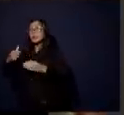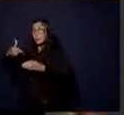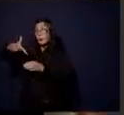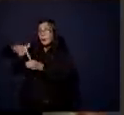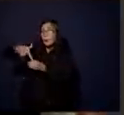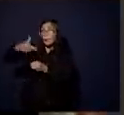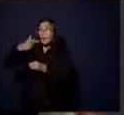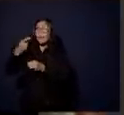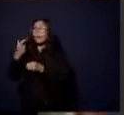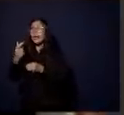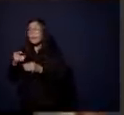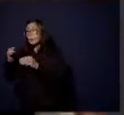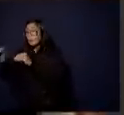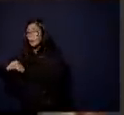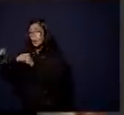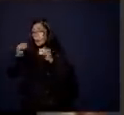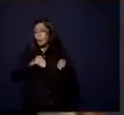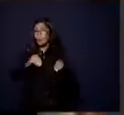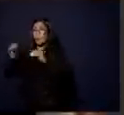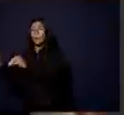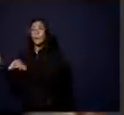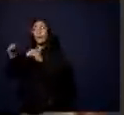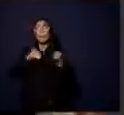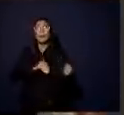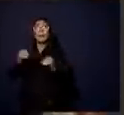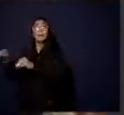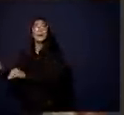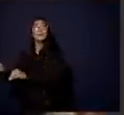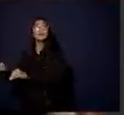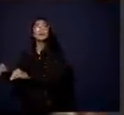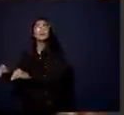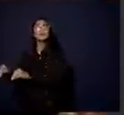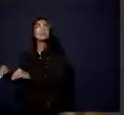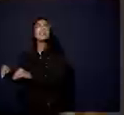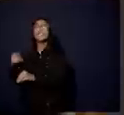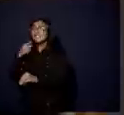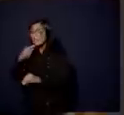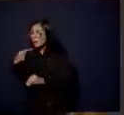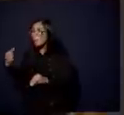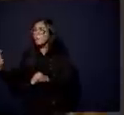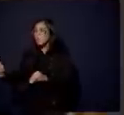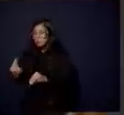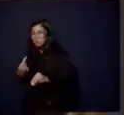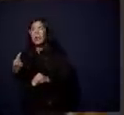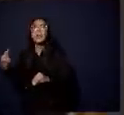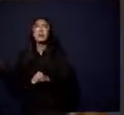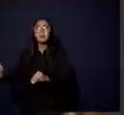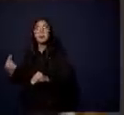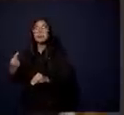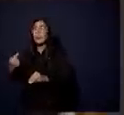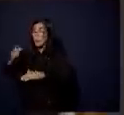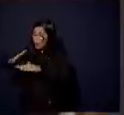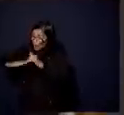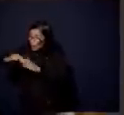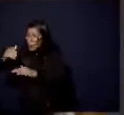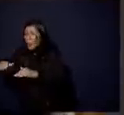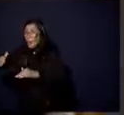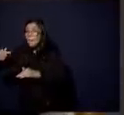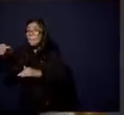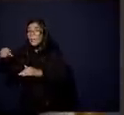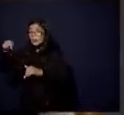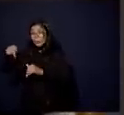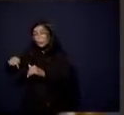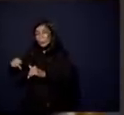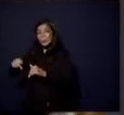levar a mesma mercadoria para o mesmo consumidor final Então significa que com o trabalho capital que eu tenho no país eu produzo menos do que eu poderia